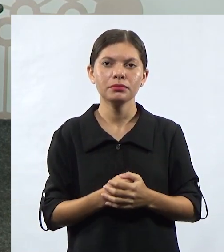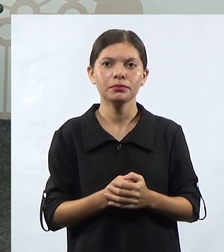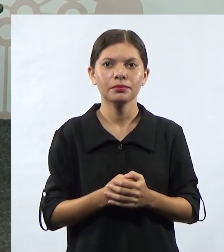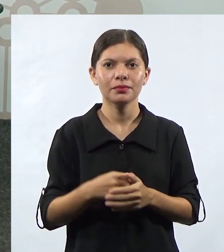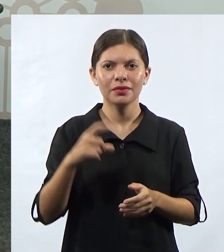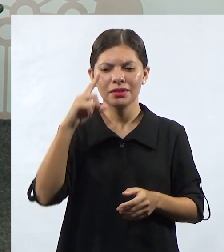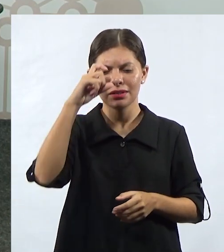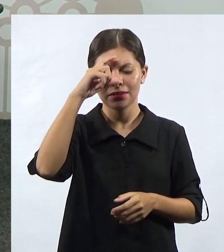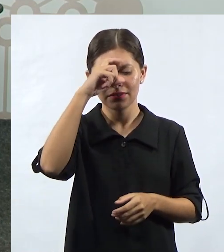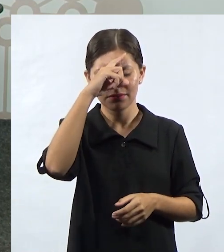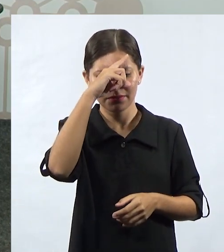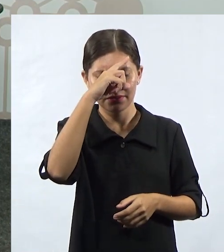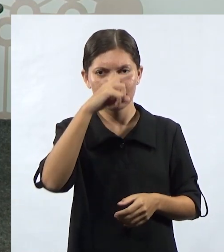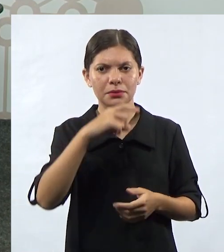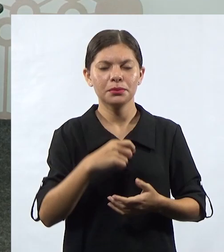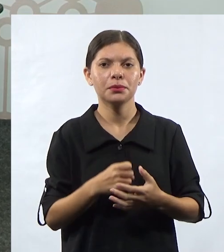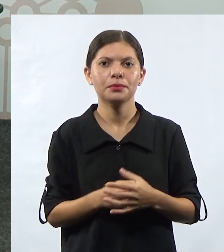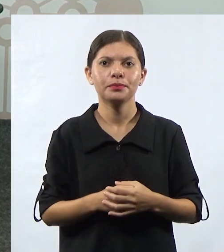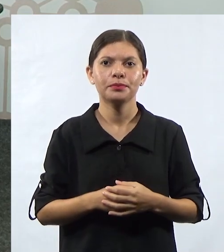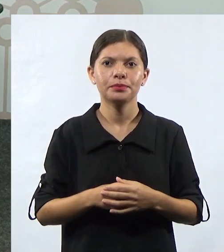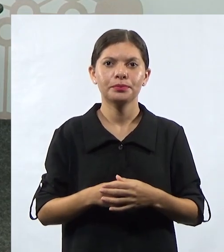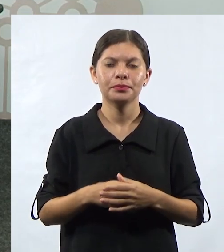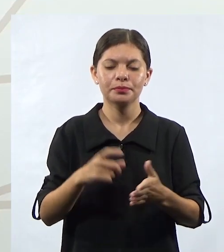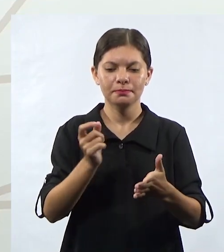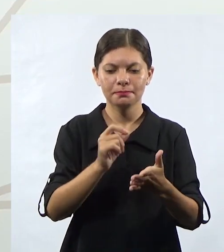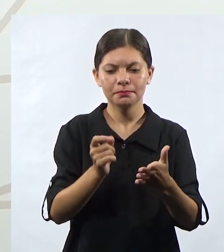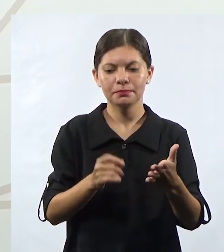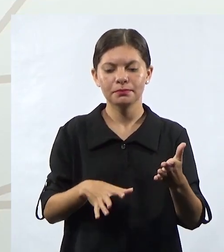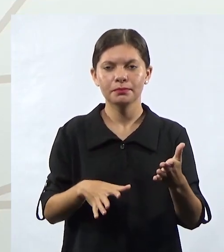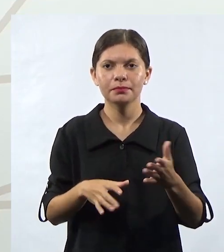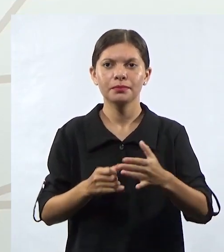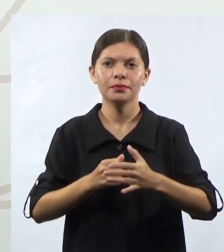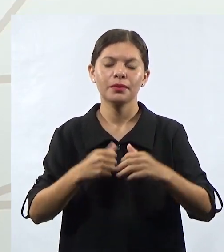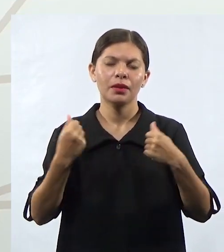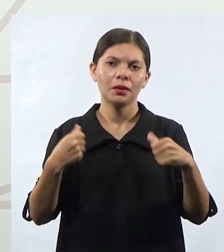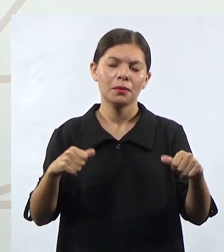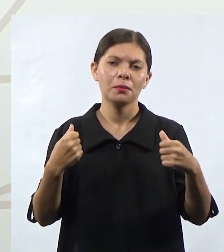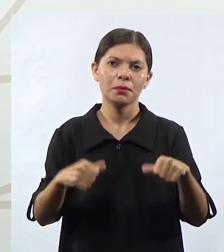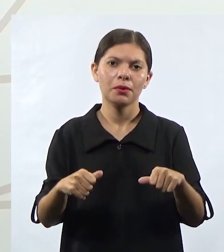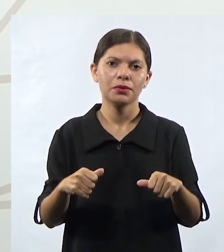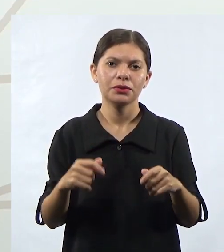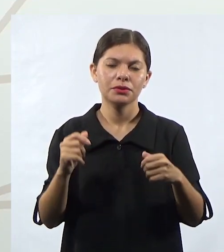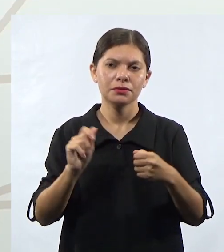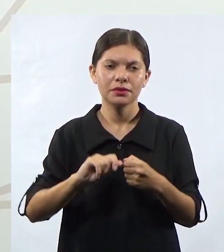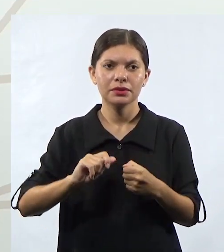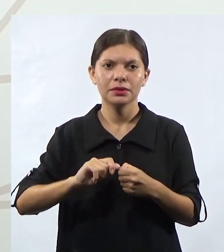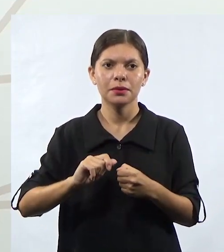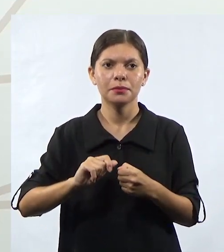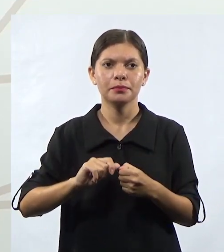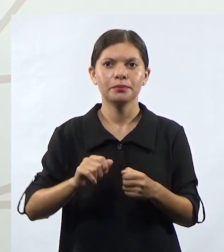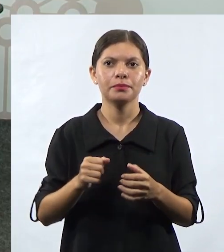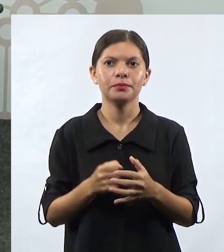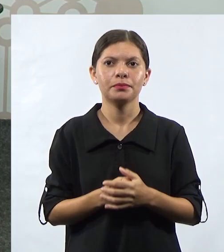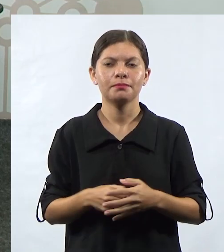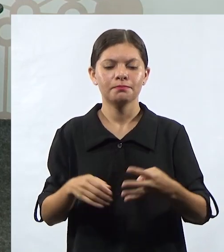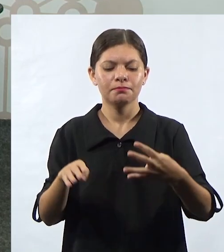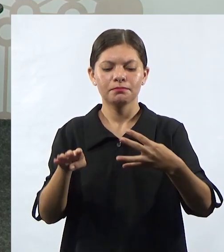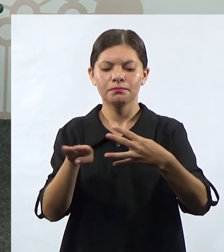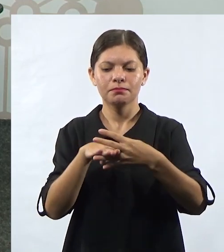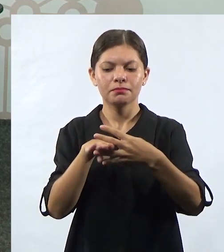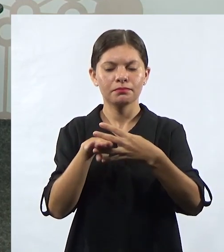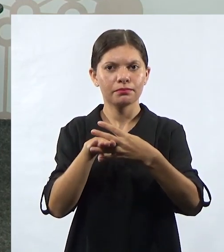outras coisas, inclusive do próprio trabalho. É possível eu fazer pausas